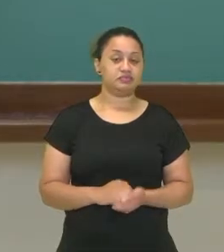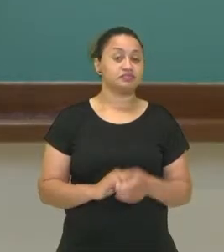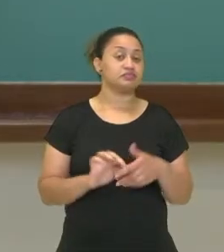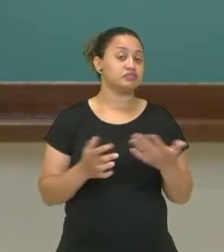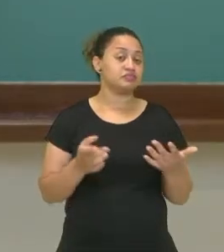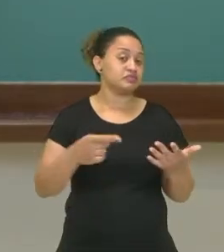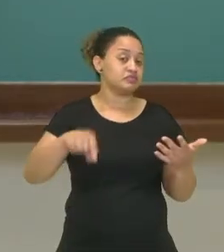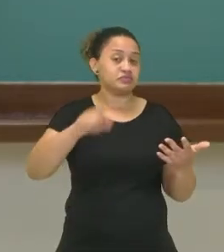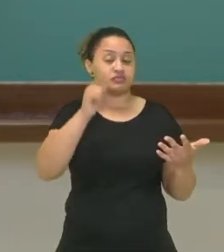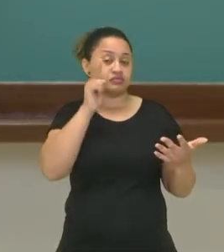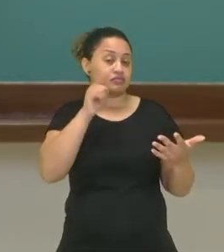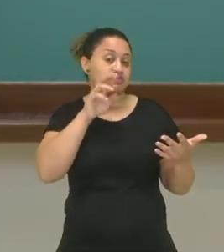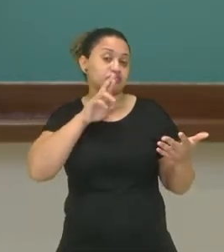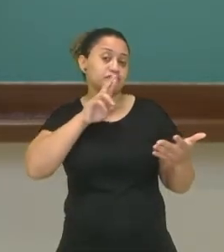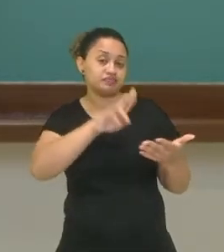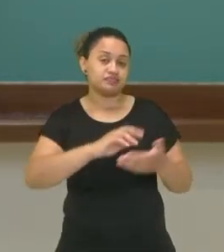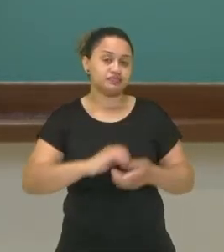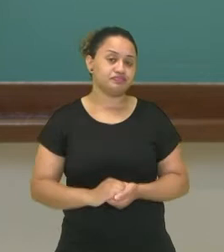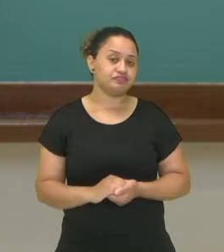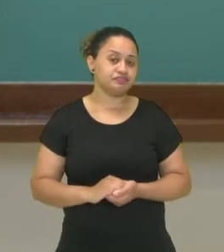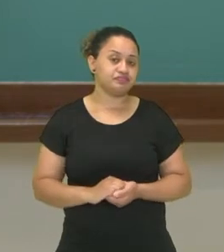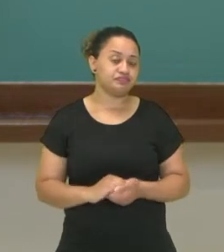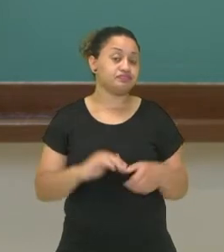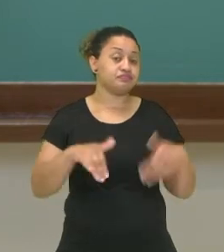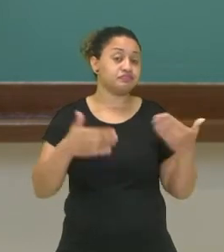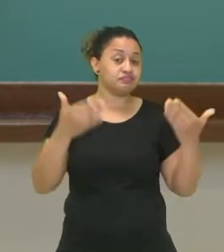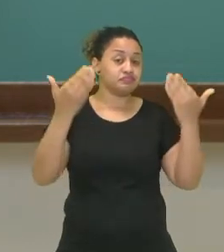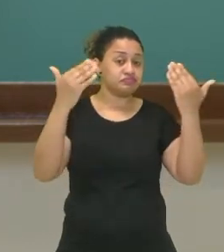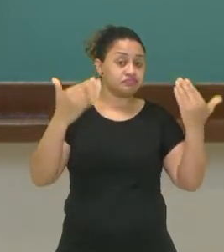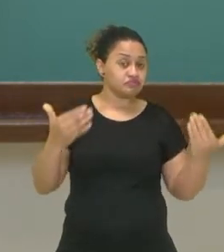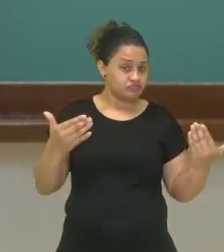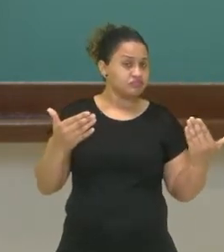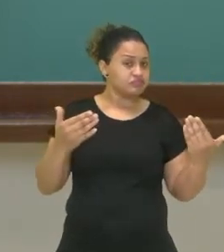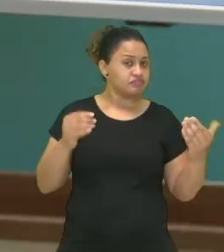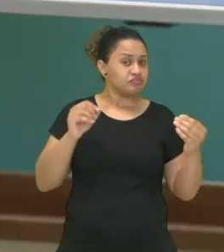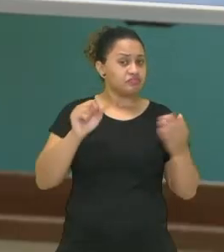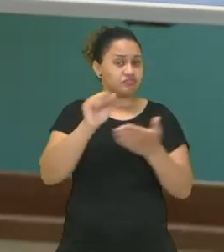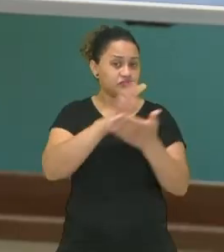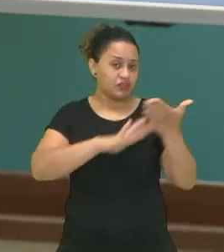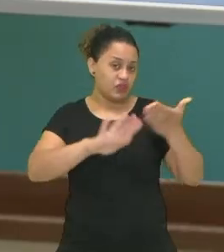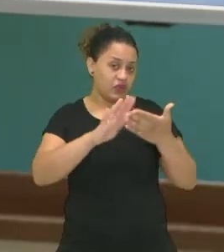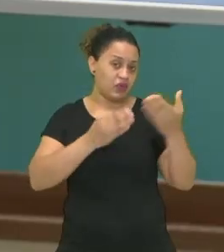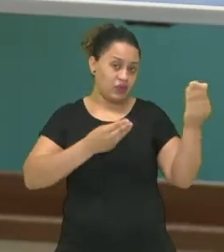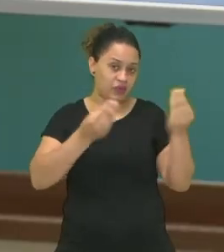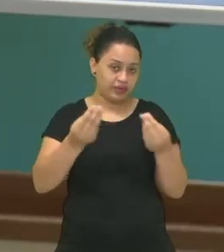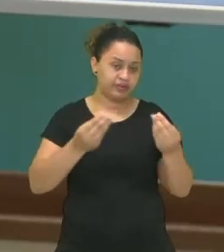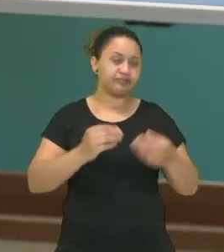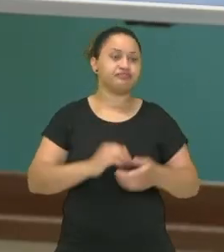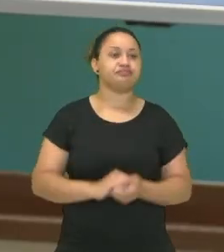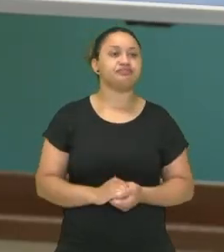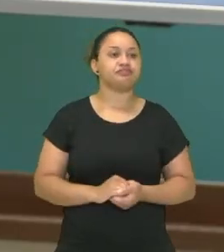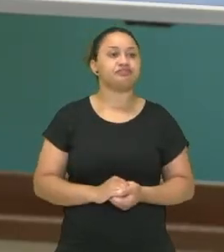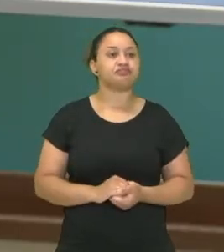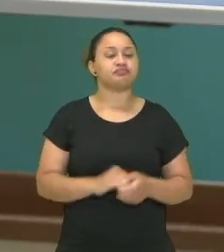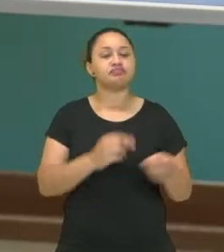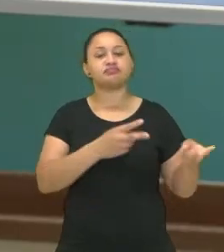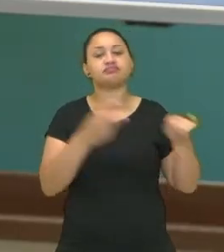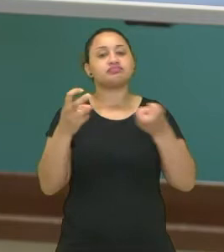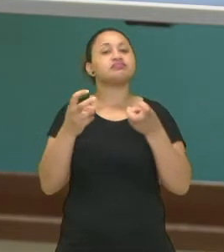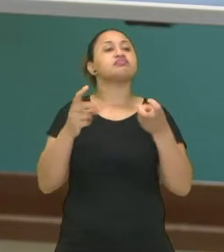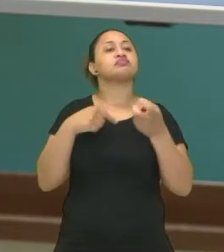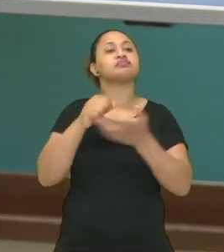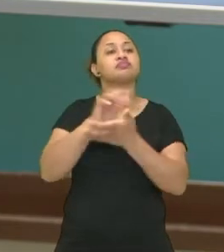Conseguiram responder? Então, vamos analisar juntos aqui essa imagem? Só olhando aqui a imagem